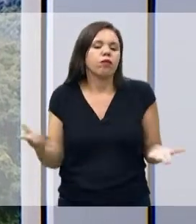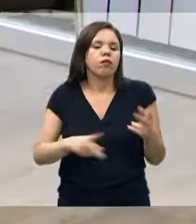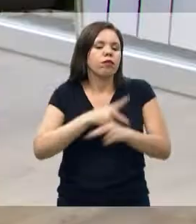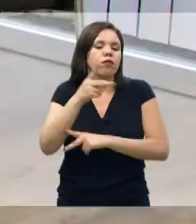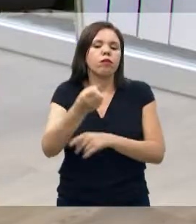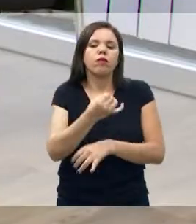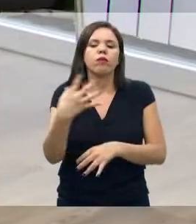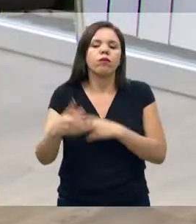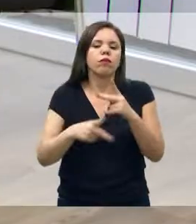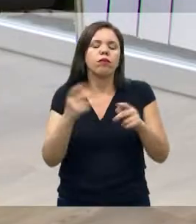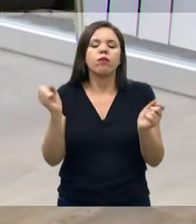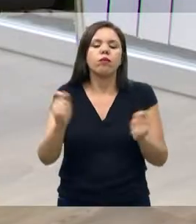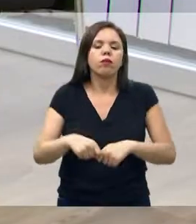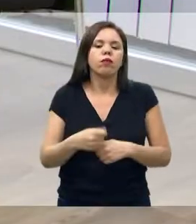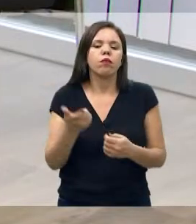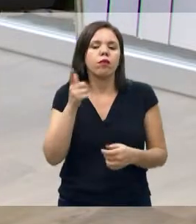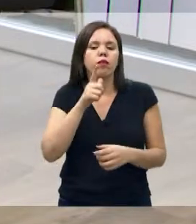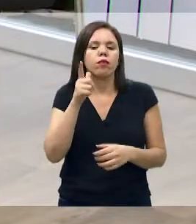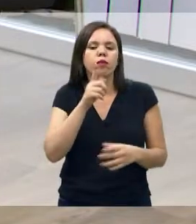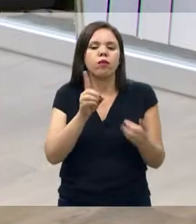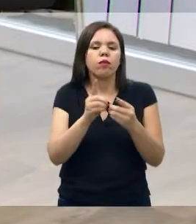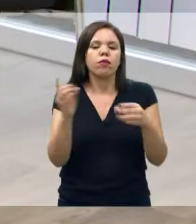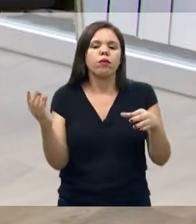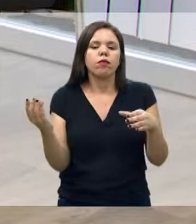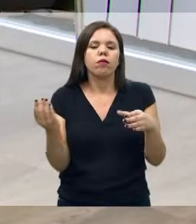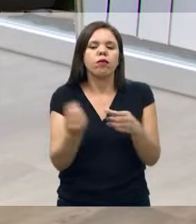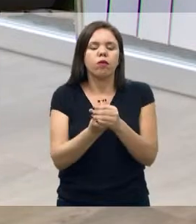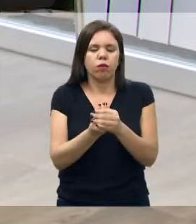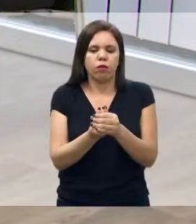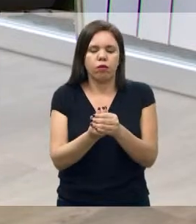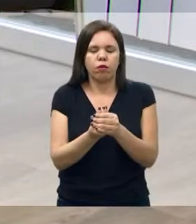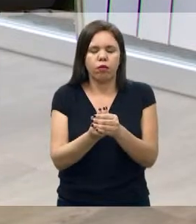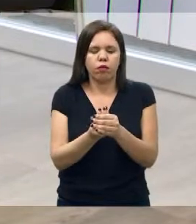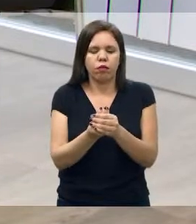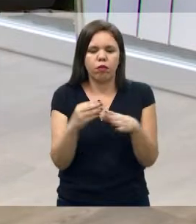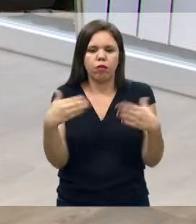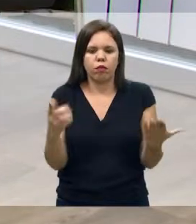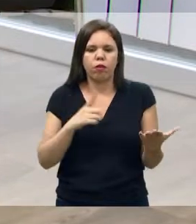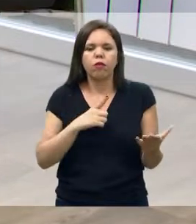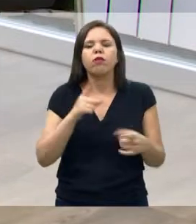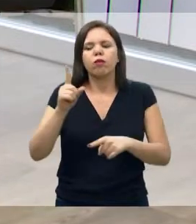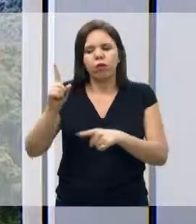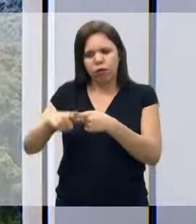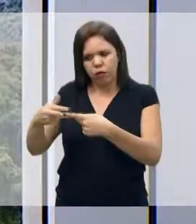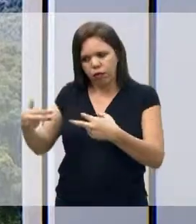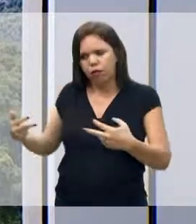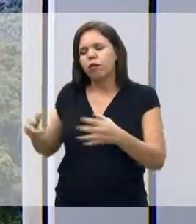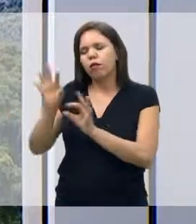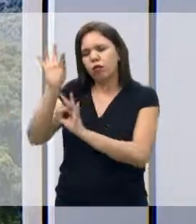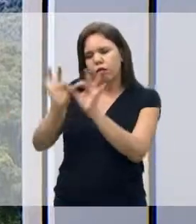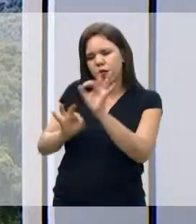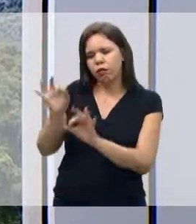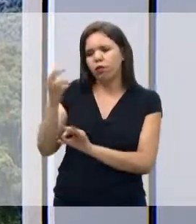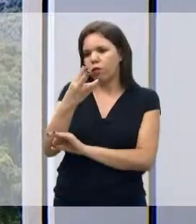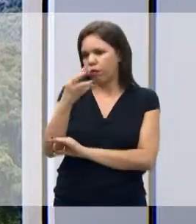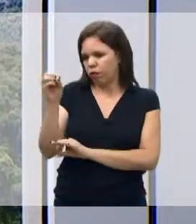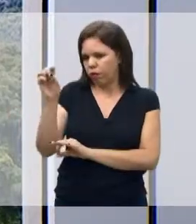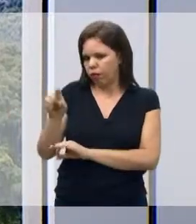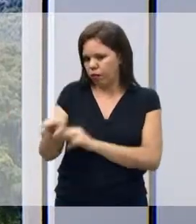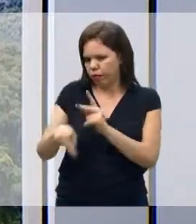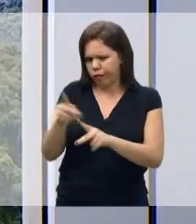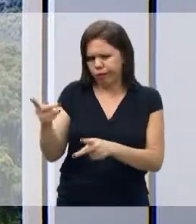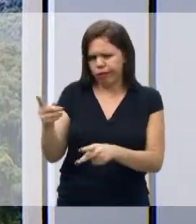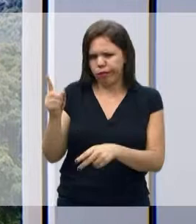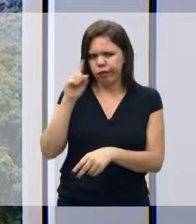público, quantas pessoas ele conseguirá atender? Quando a gente... são equipamentos projetados para 30 pessoas